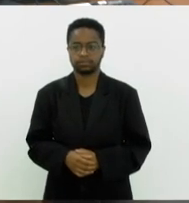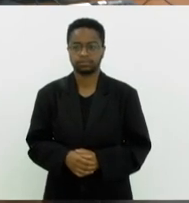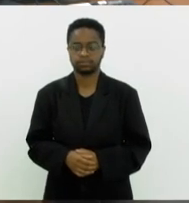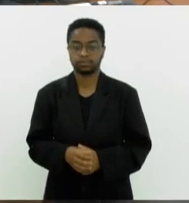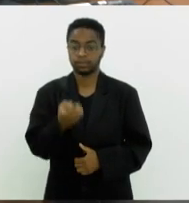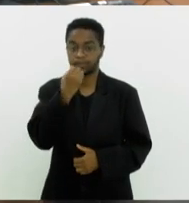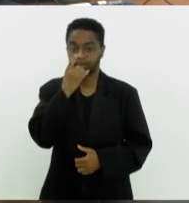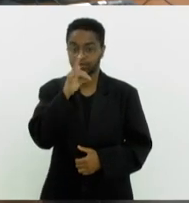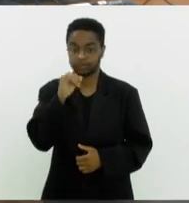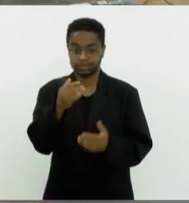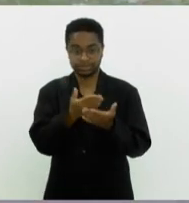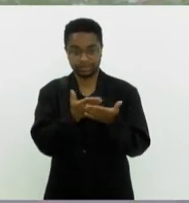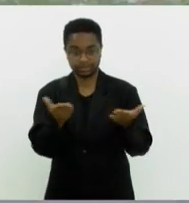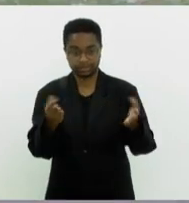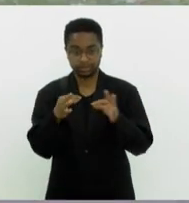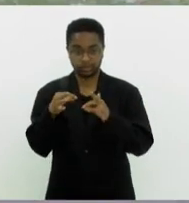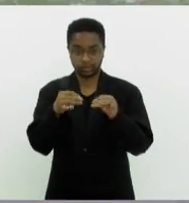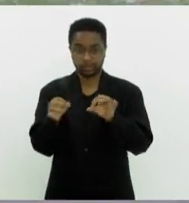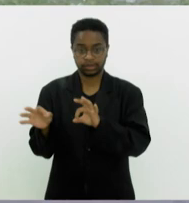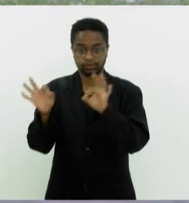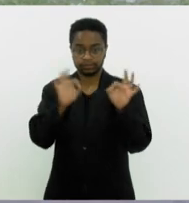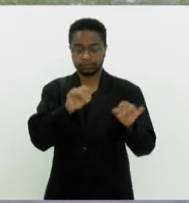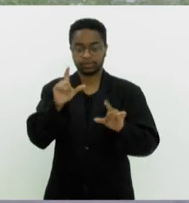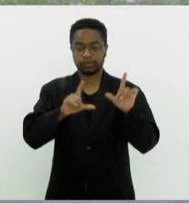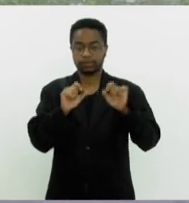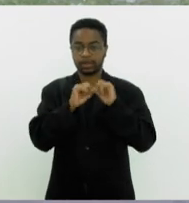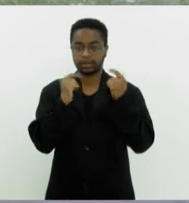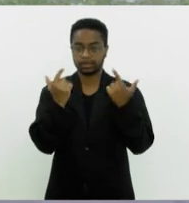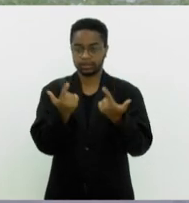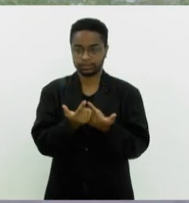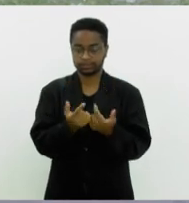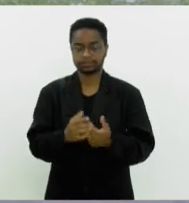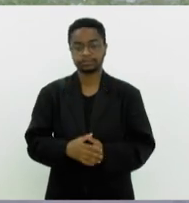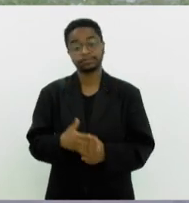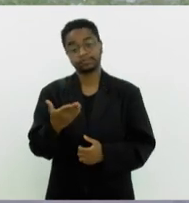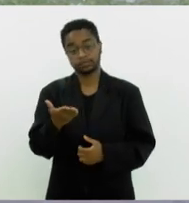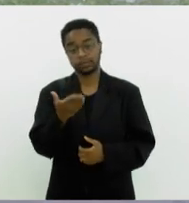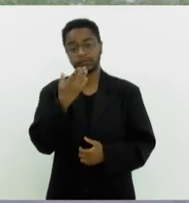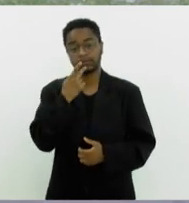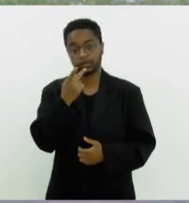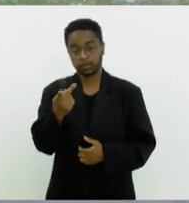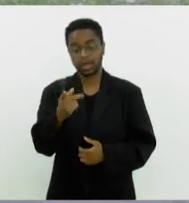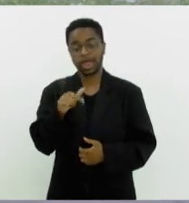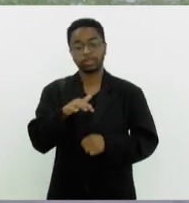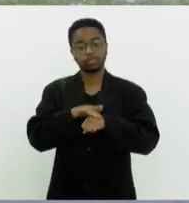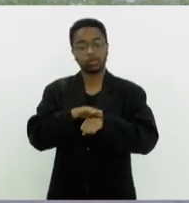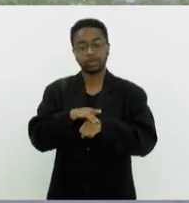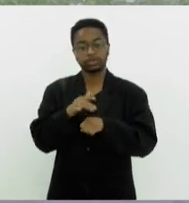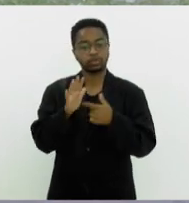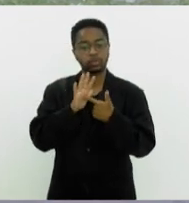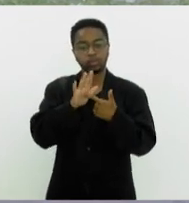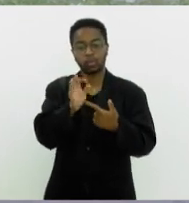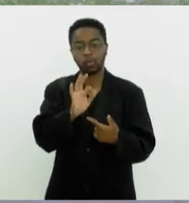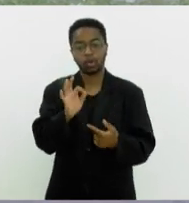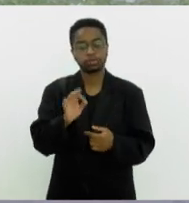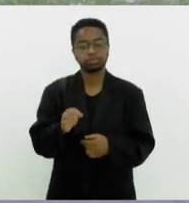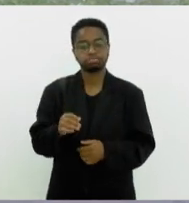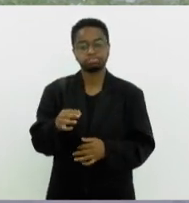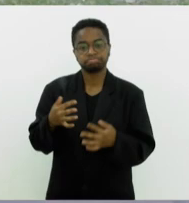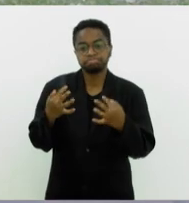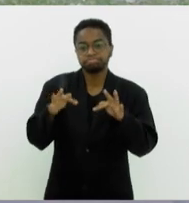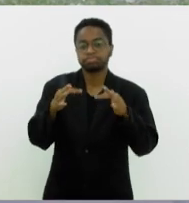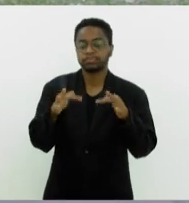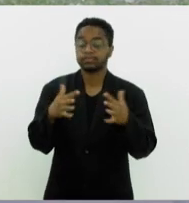Bom dia, Vicente. Bom dia a todos que acompanham a TV Alerj. Vicente, como você disse, é uma doença silenciosa e, por conta disso, em alguns